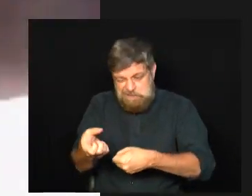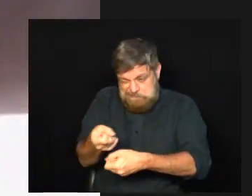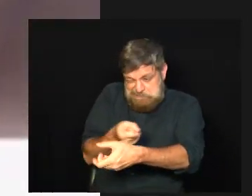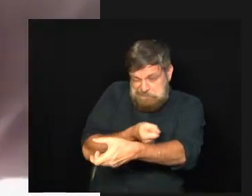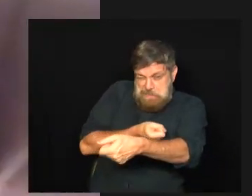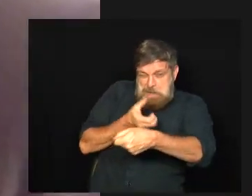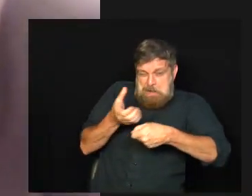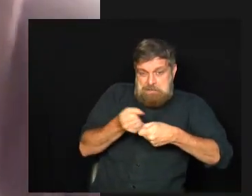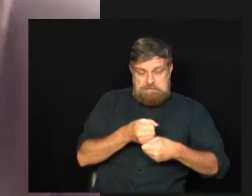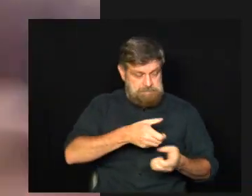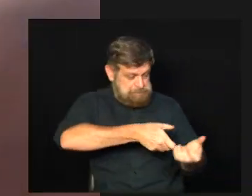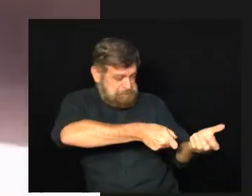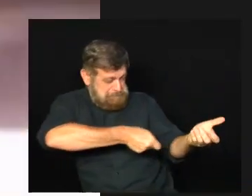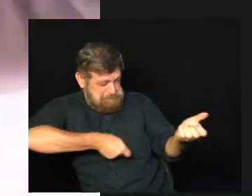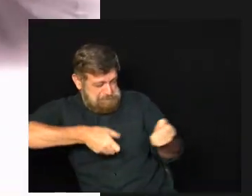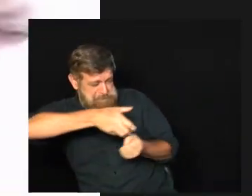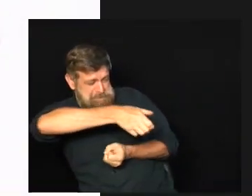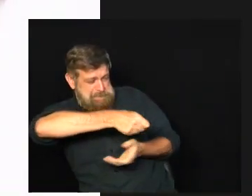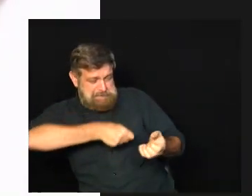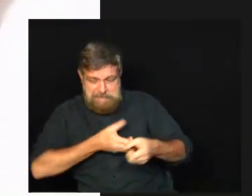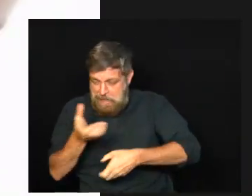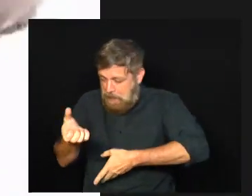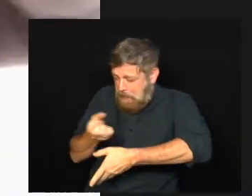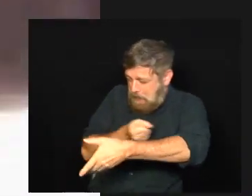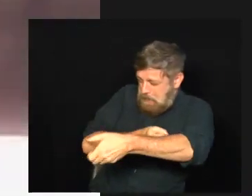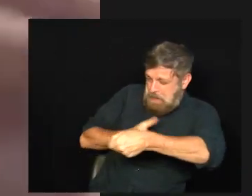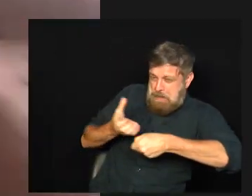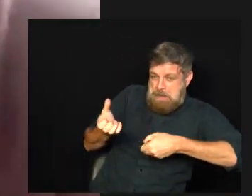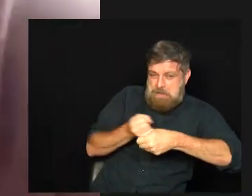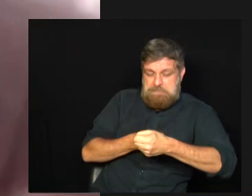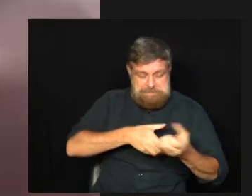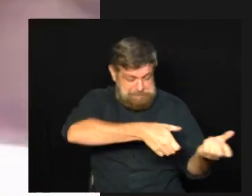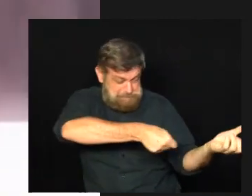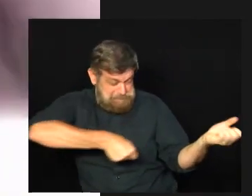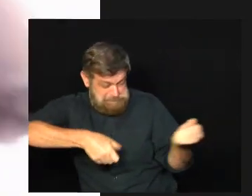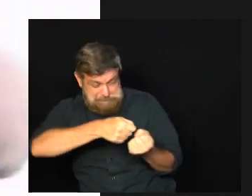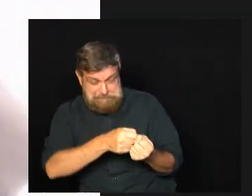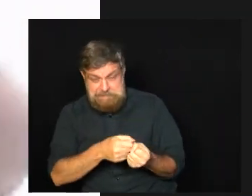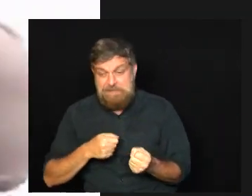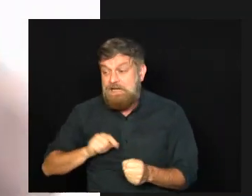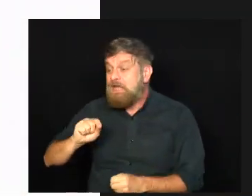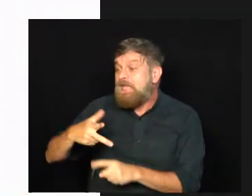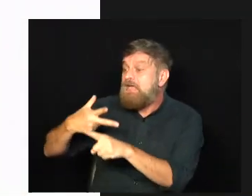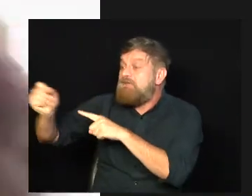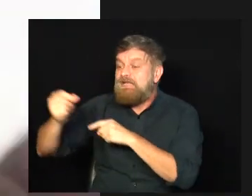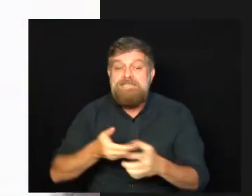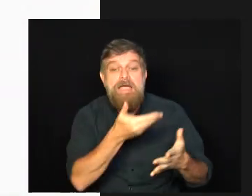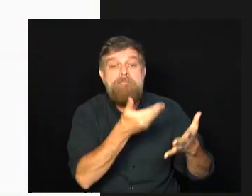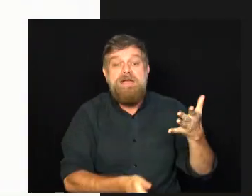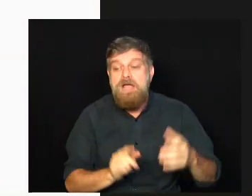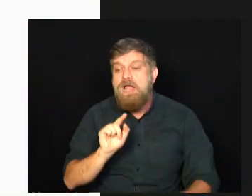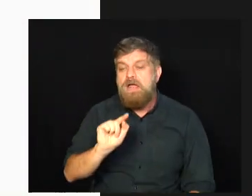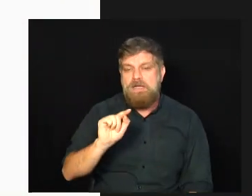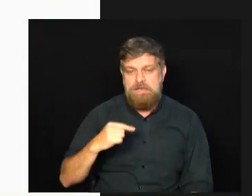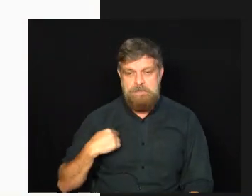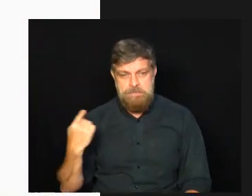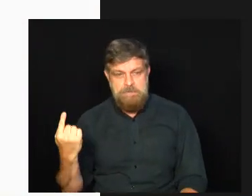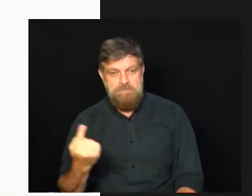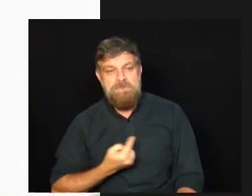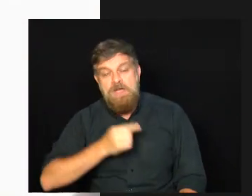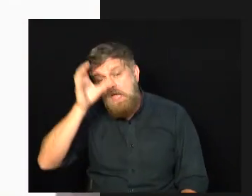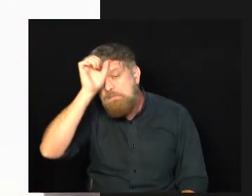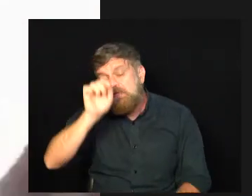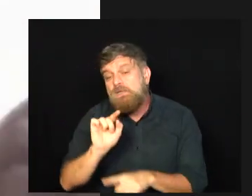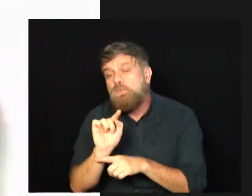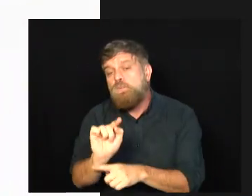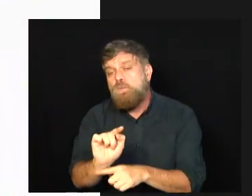grupo puxando de lá, e puxa para cá, e quem ganha, e quem não ganha, e quem não ganha, nós estamos